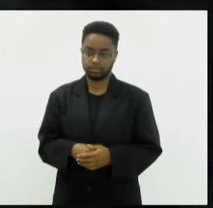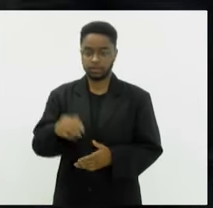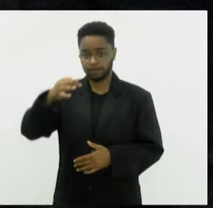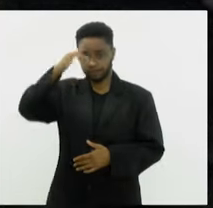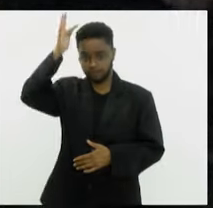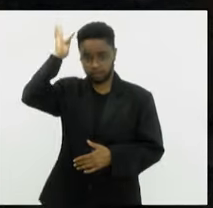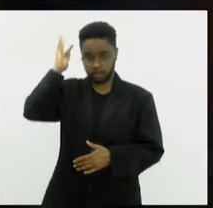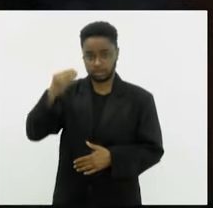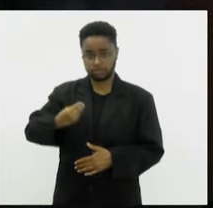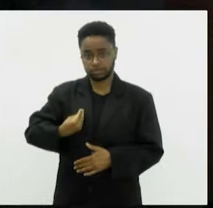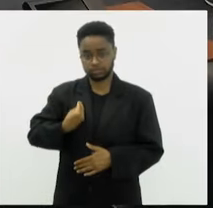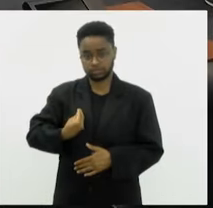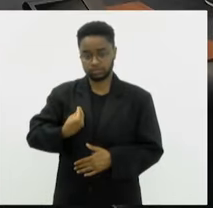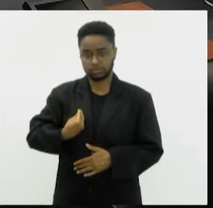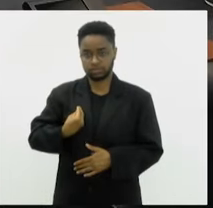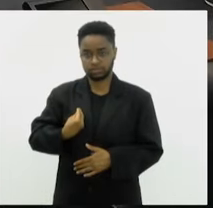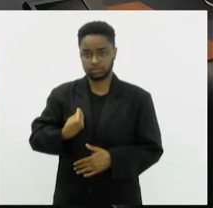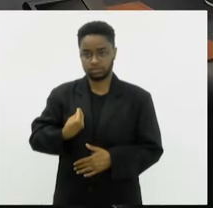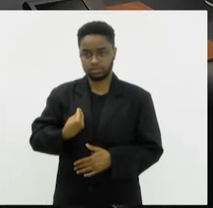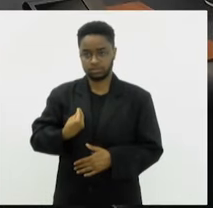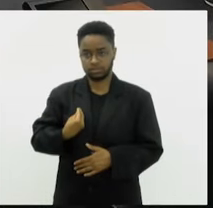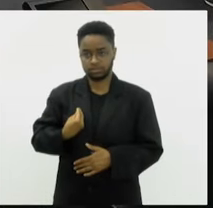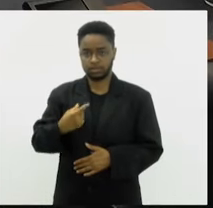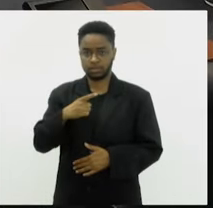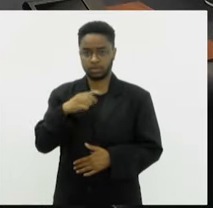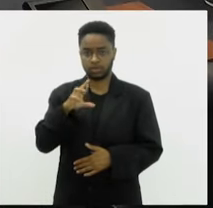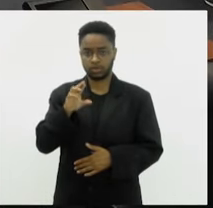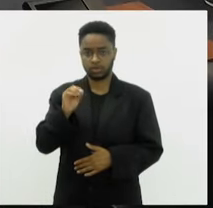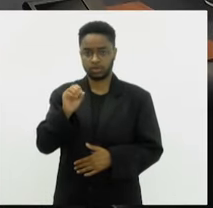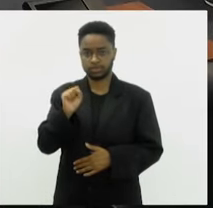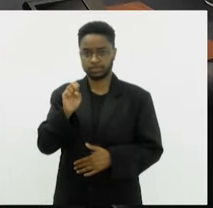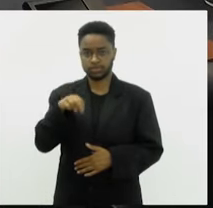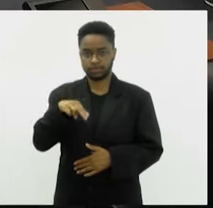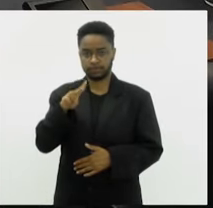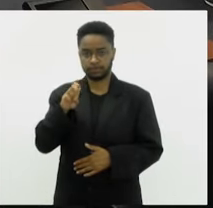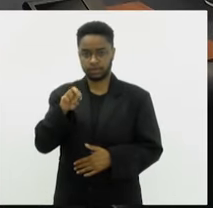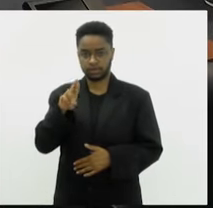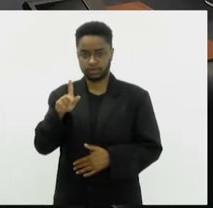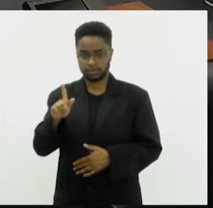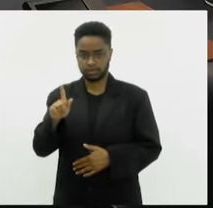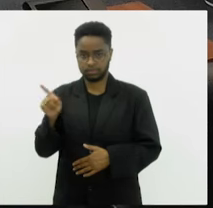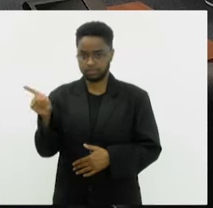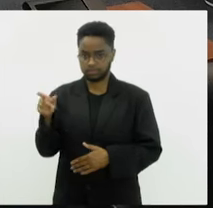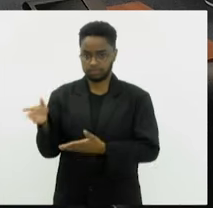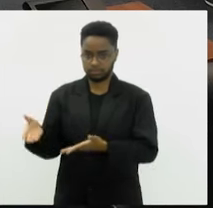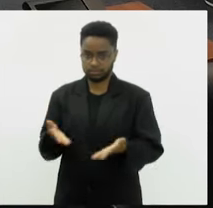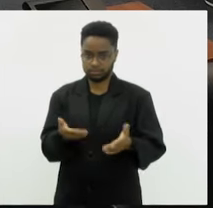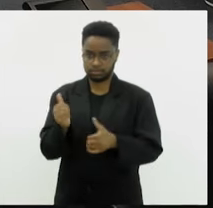aqui. Tem um Rosenberg Reis em plenário. Rosenberg, por favor.